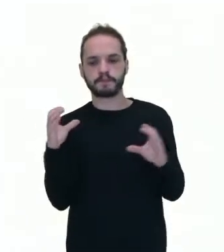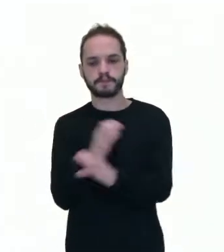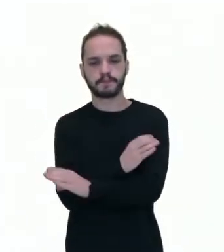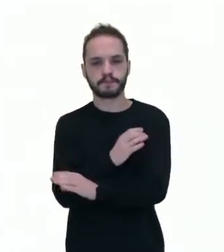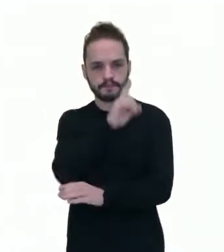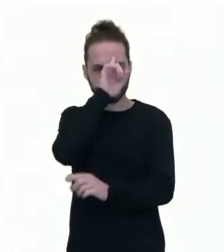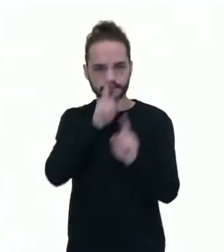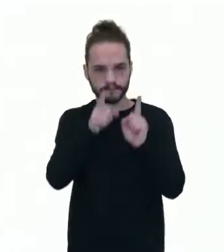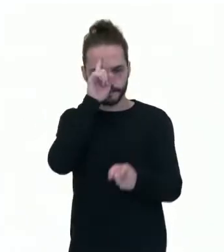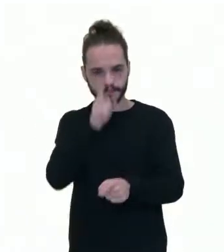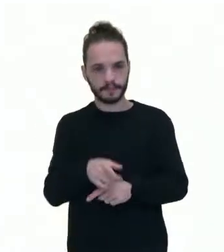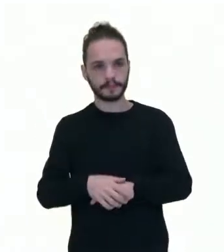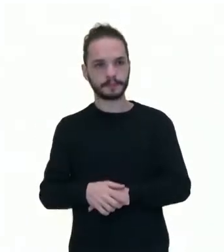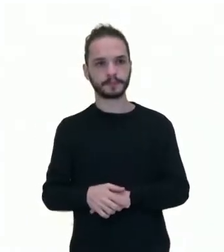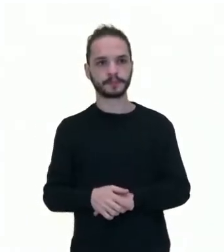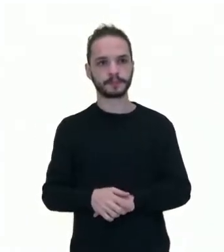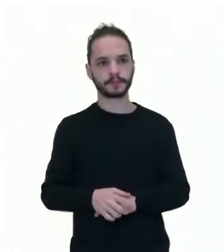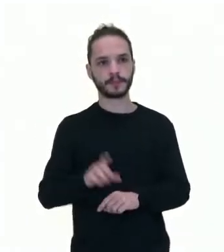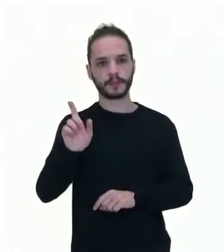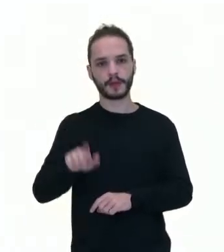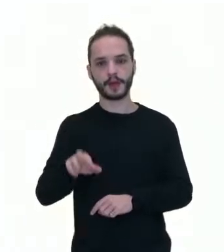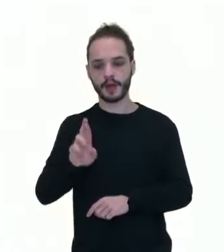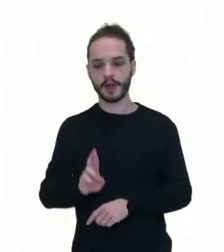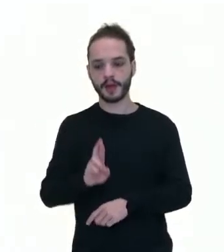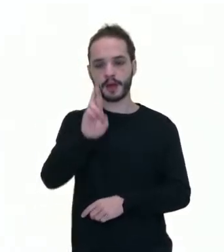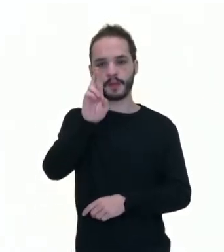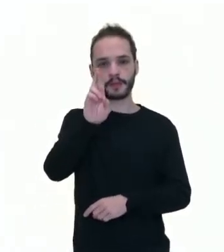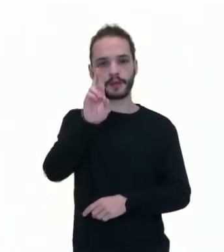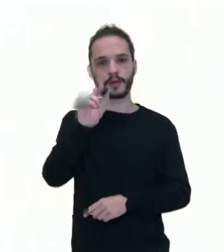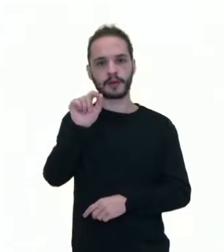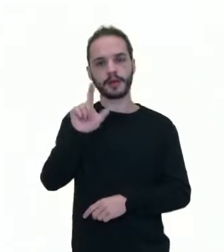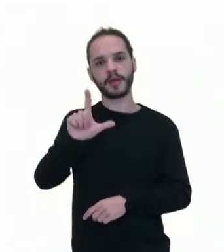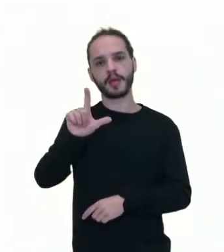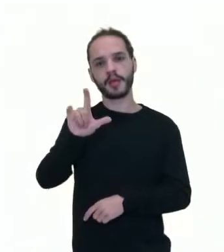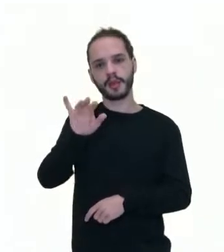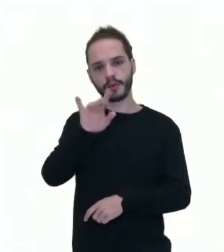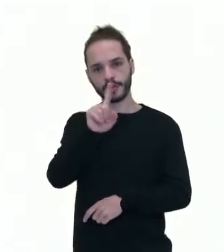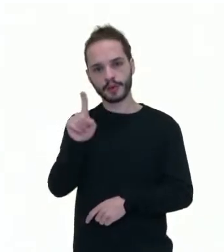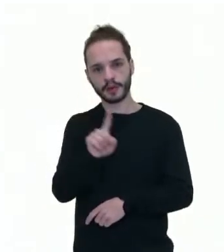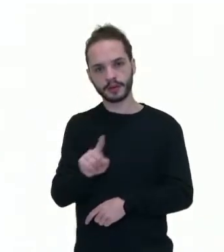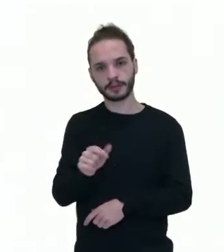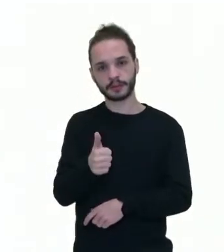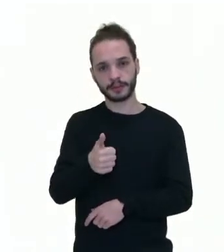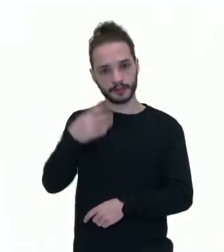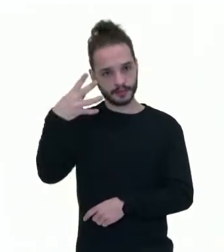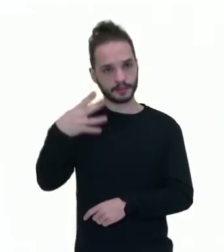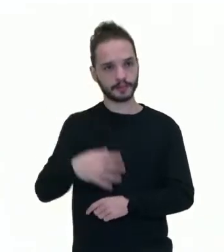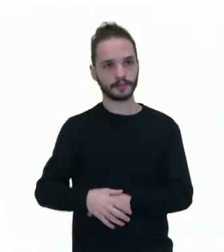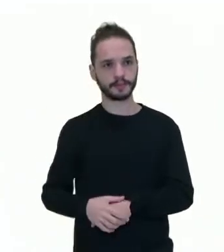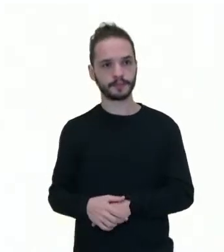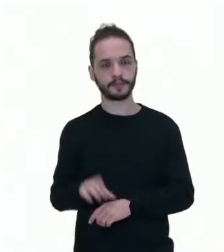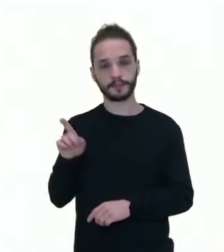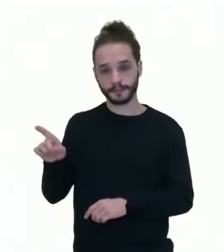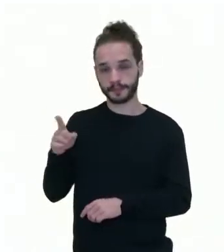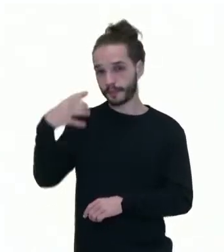poder absolutista, que é a representação do rei Luís XIV, gente. Esse rei, ele